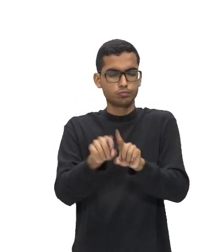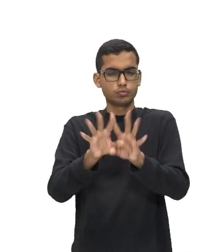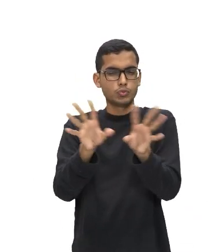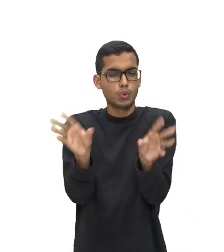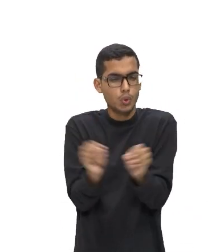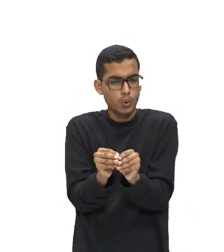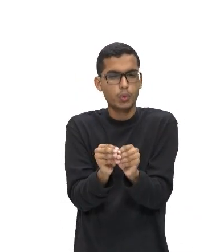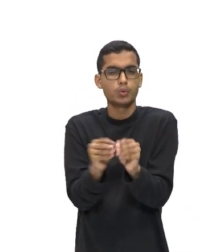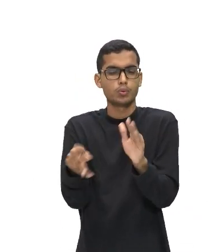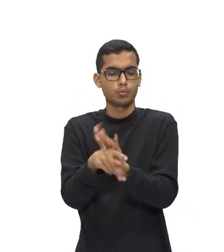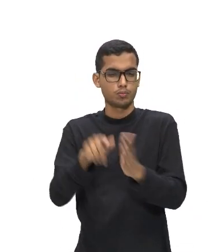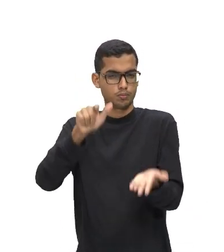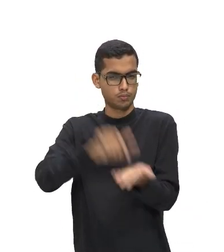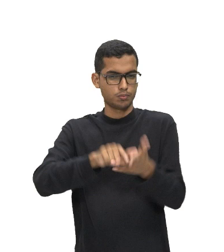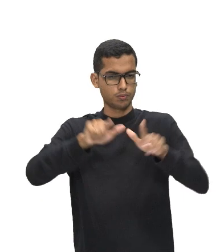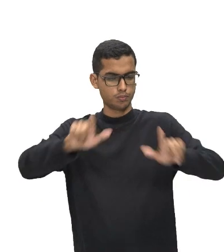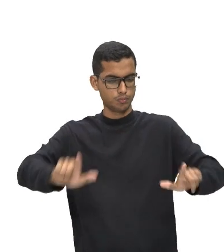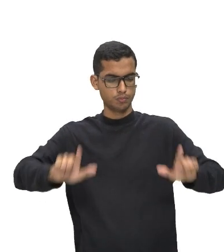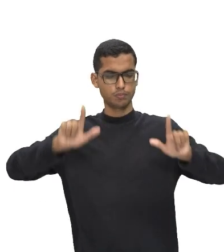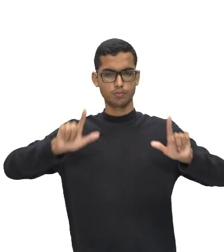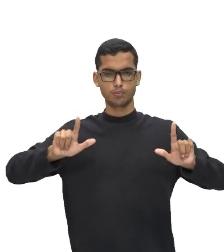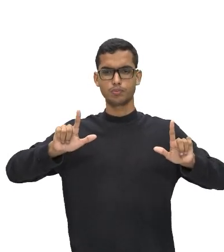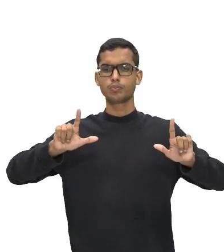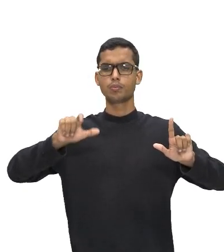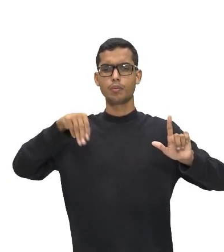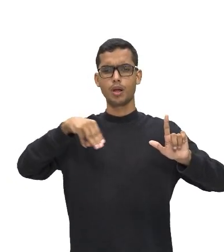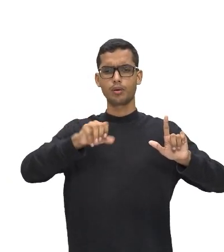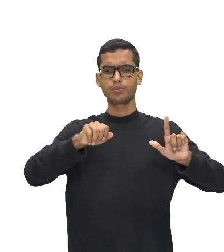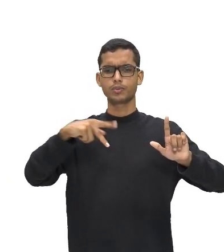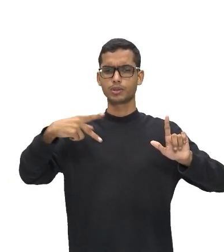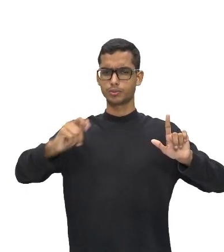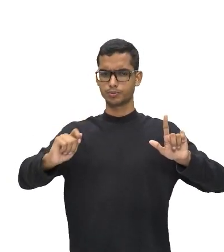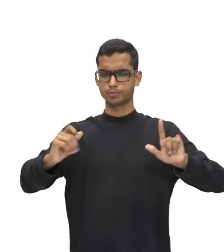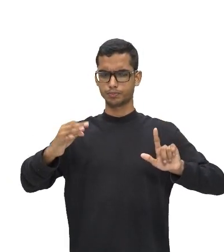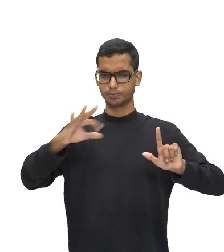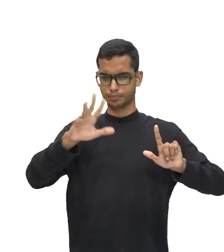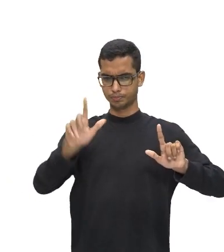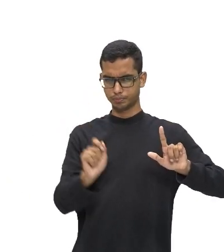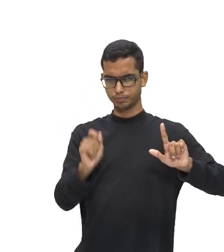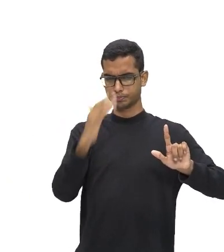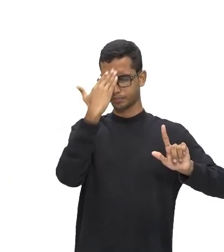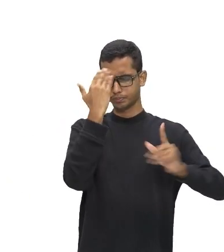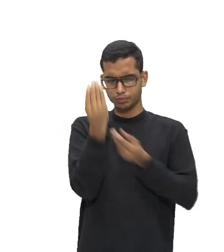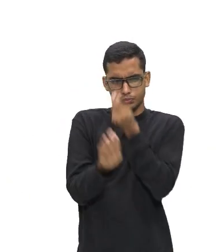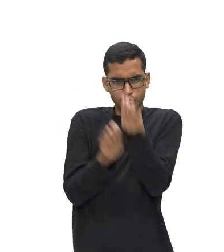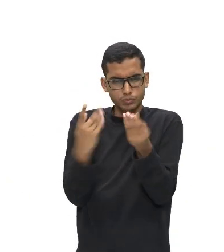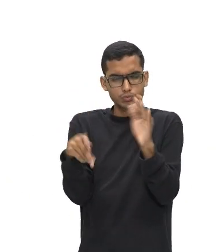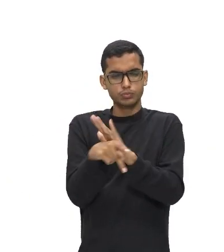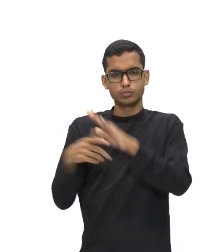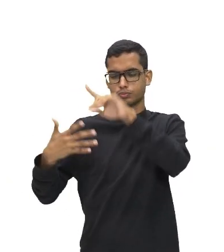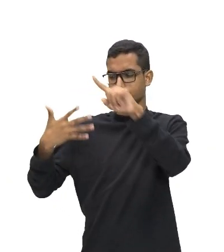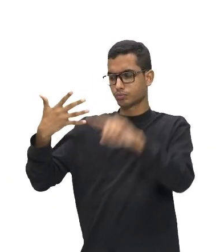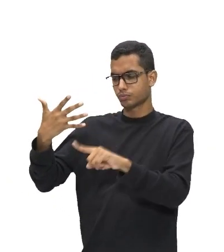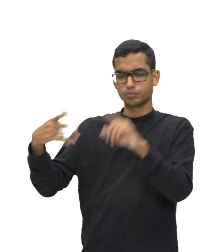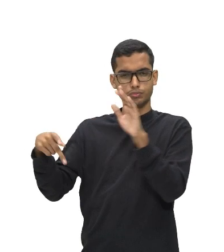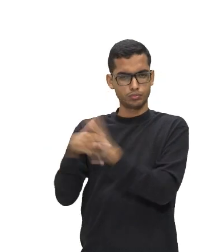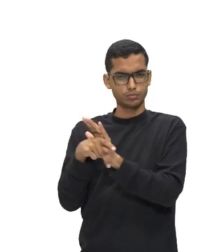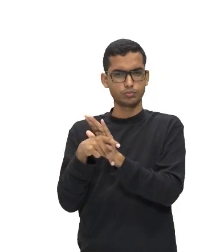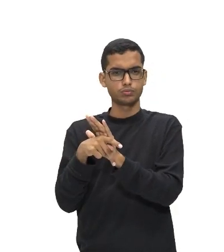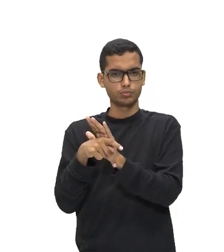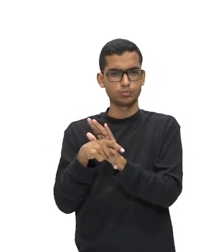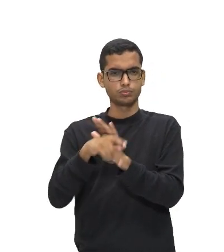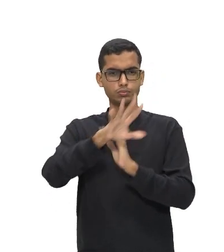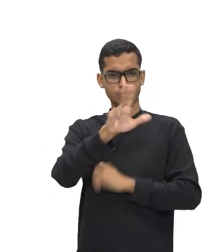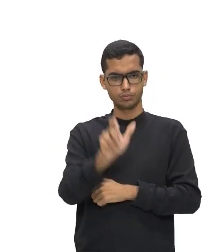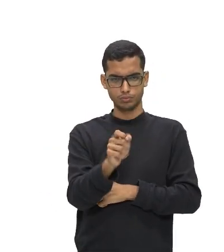reduzida no papel, que no caso é o mapa. Então, a gente entendeu agora quais são os elementos do nosso mapa.